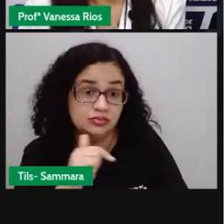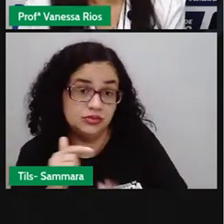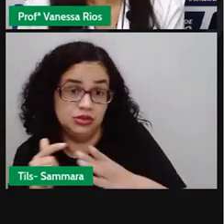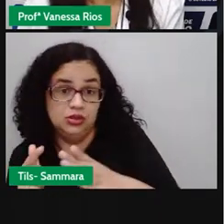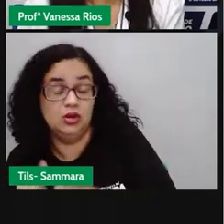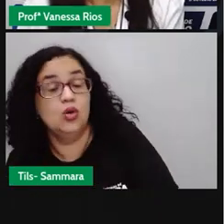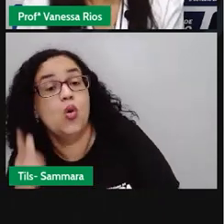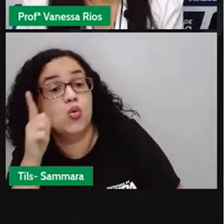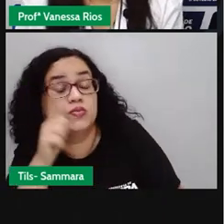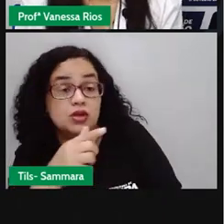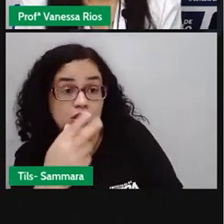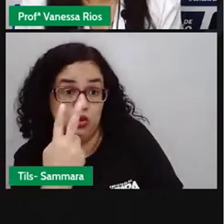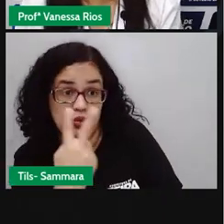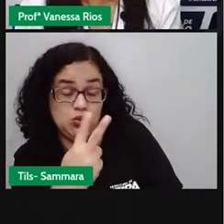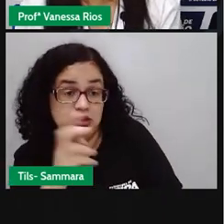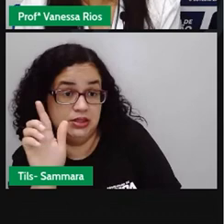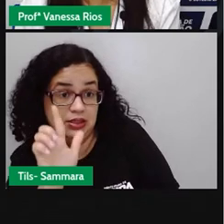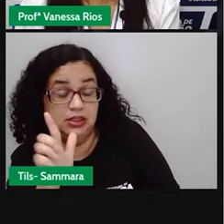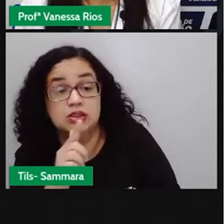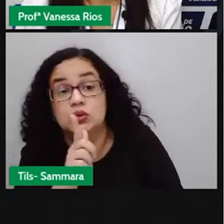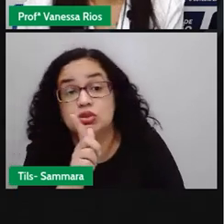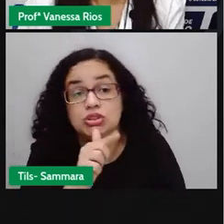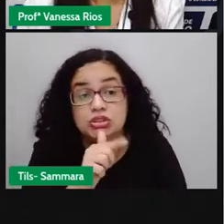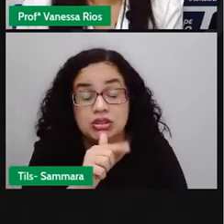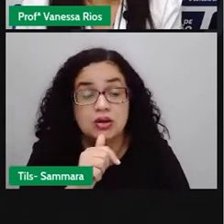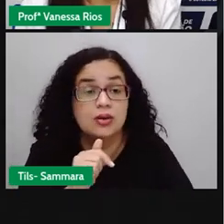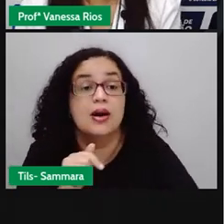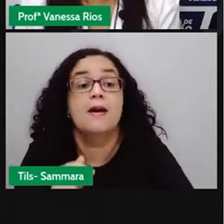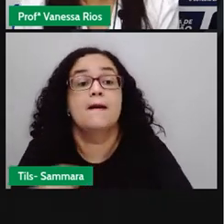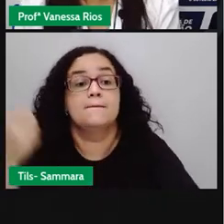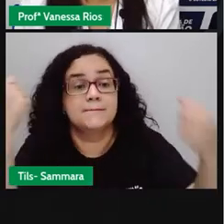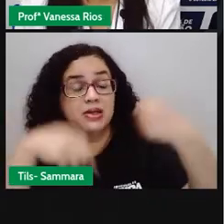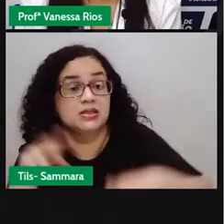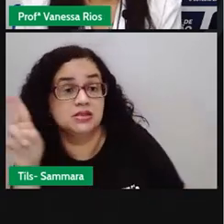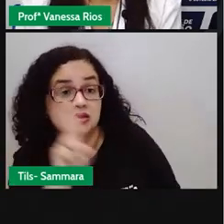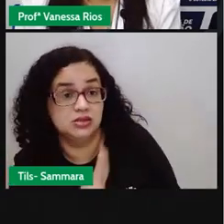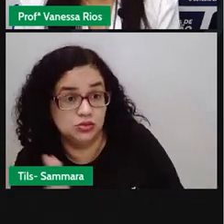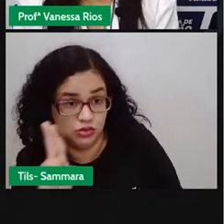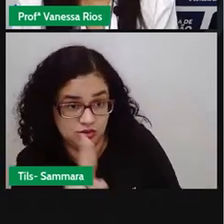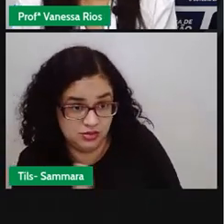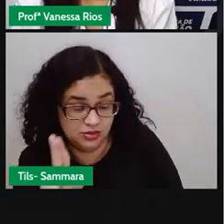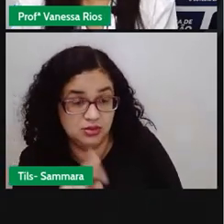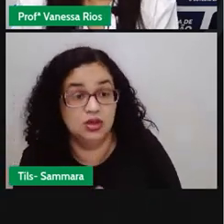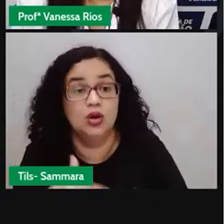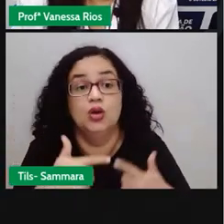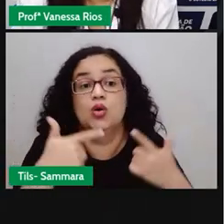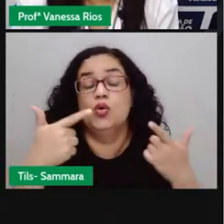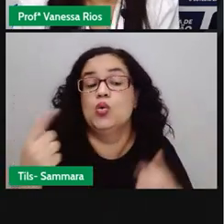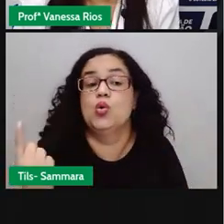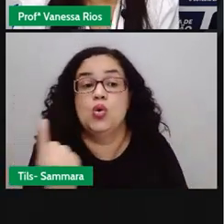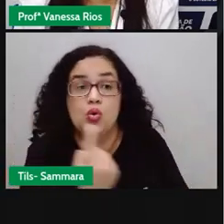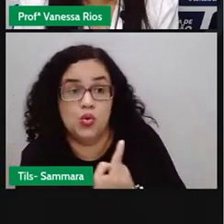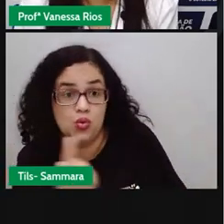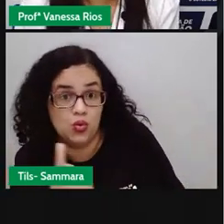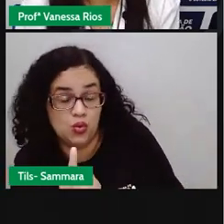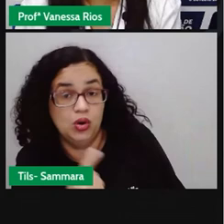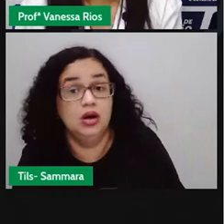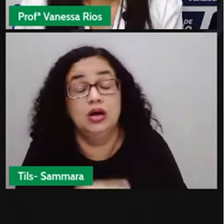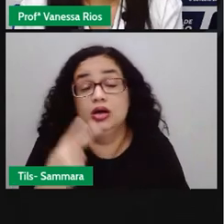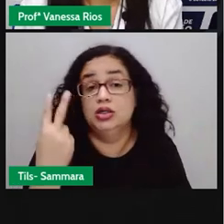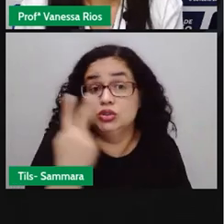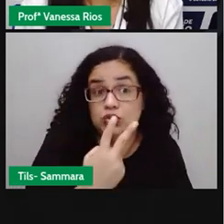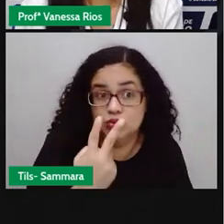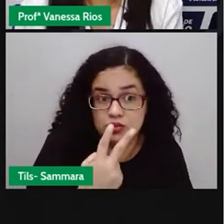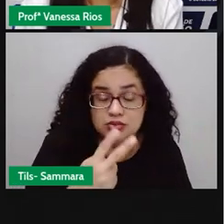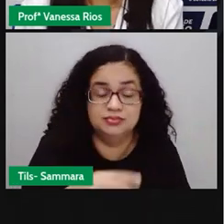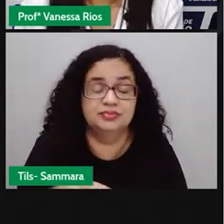jarra que eu consigo colocar 2 litros de água. Ela precisa utilizar essas jarras, ou usar uma só, ou usar as 2, não é?